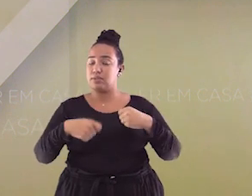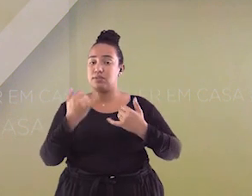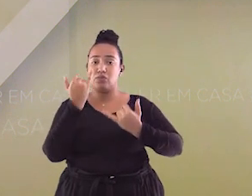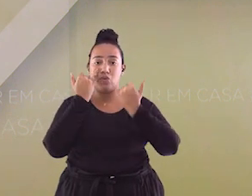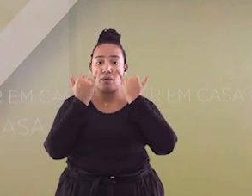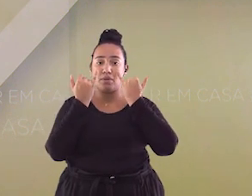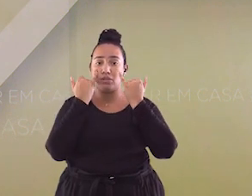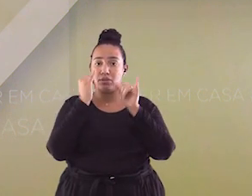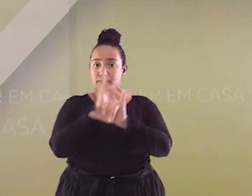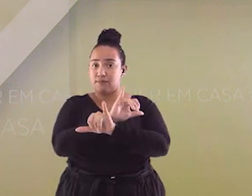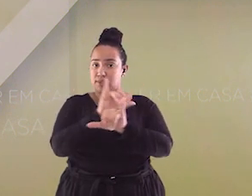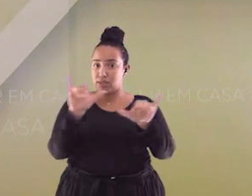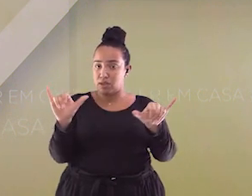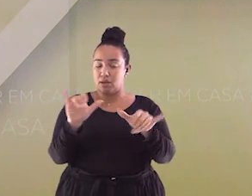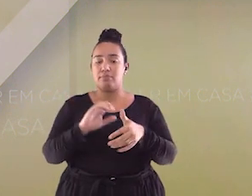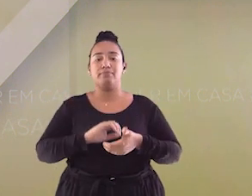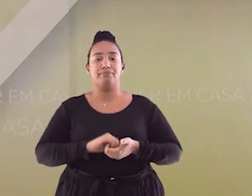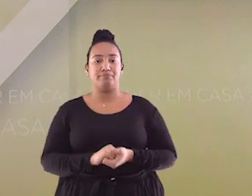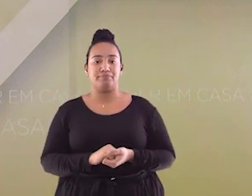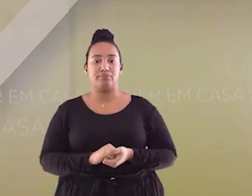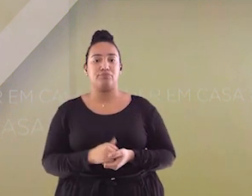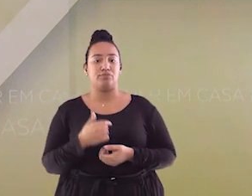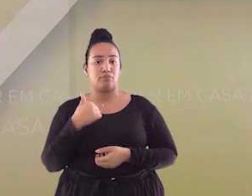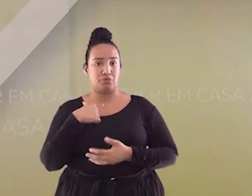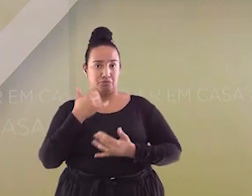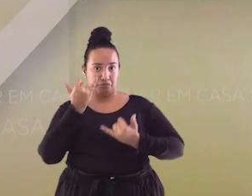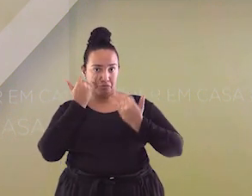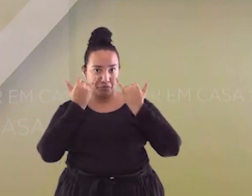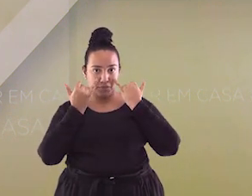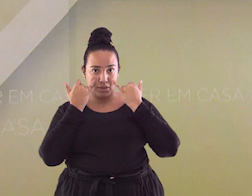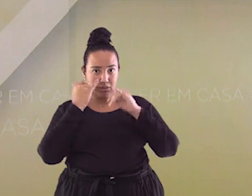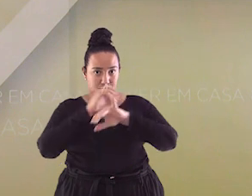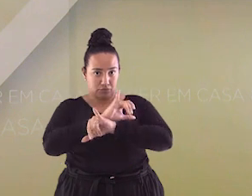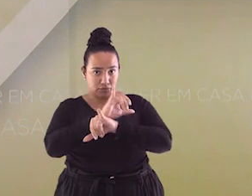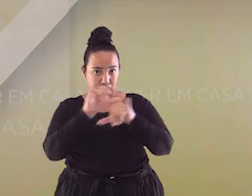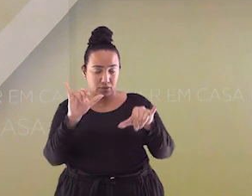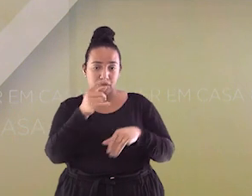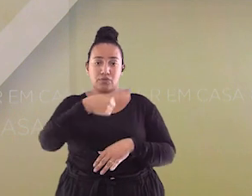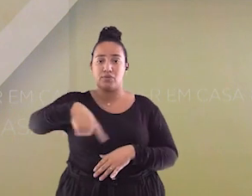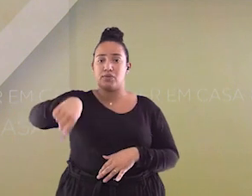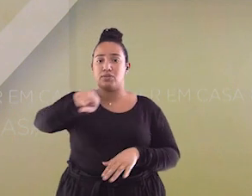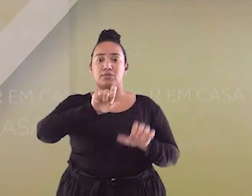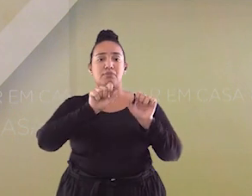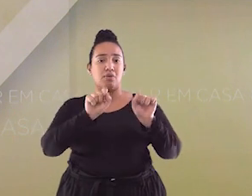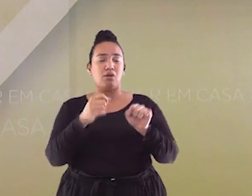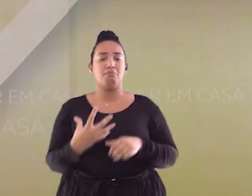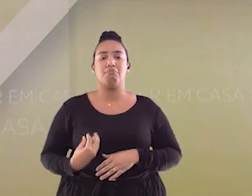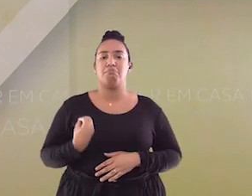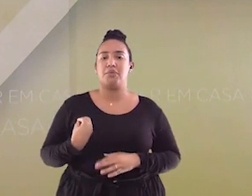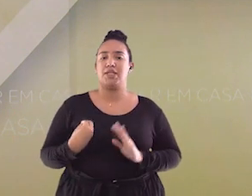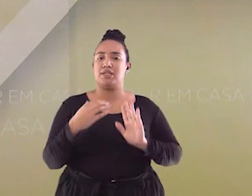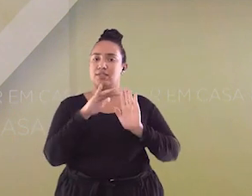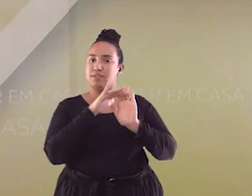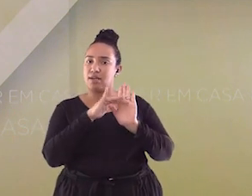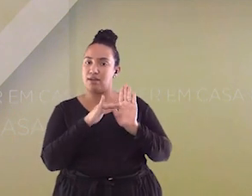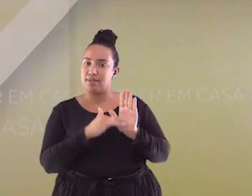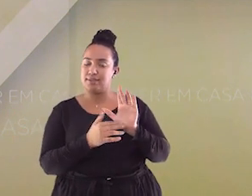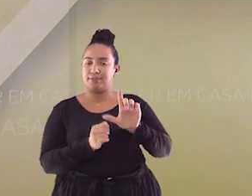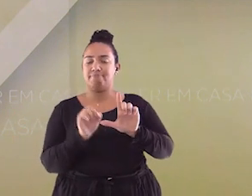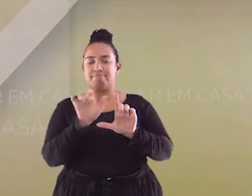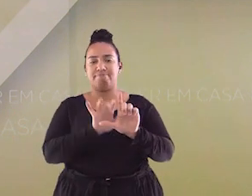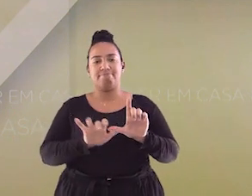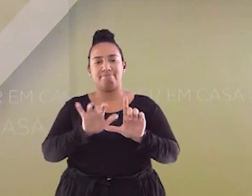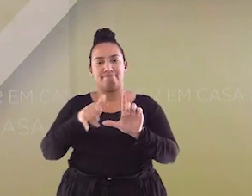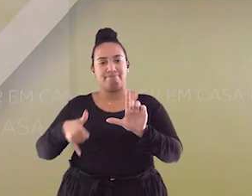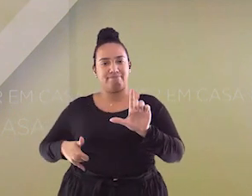algumas informações. Enquanto eu passo essas informações, você pode marcar sua presença apontando a câmera do seu